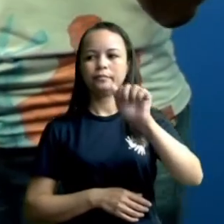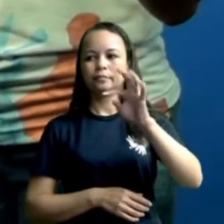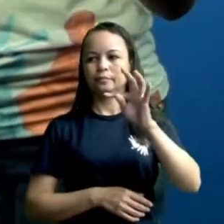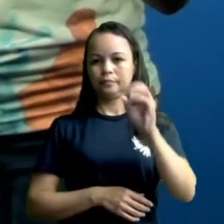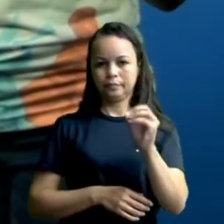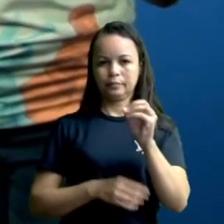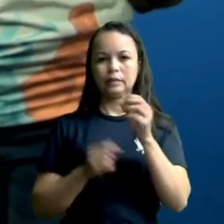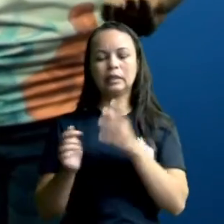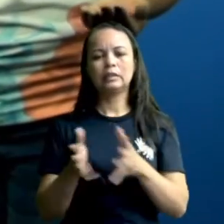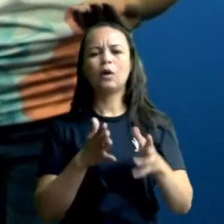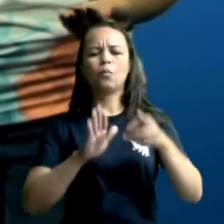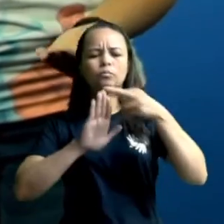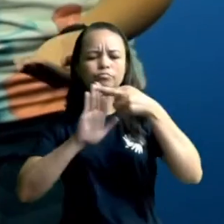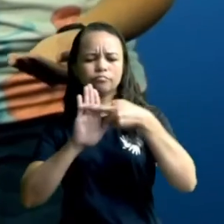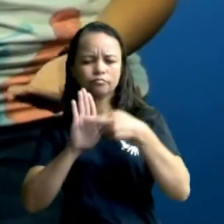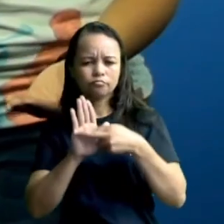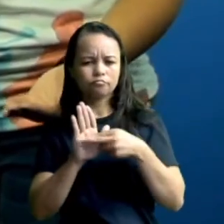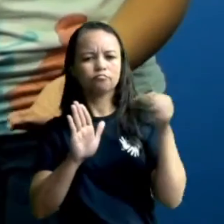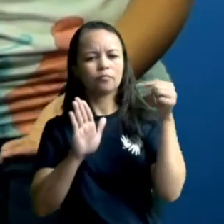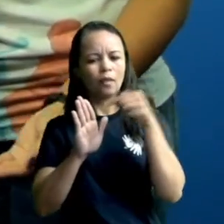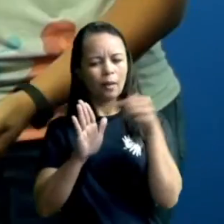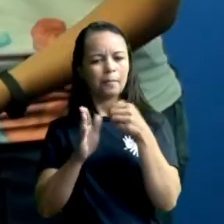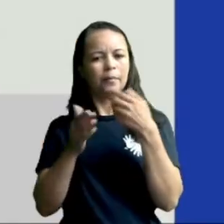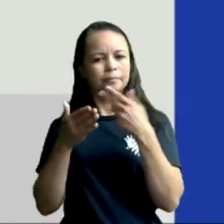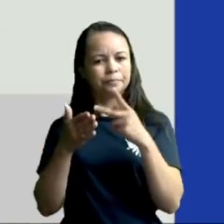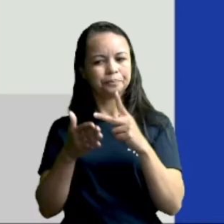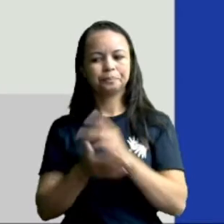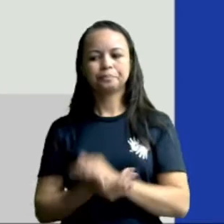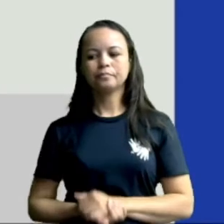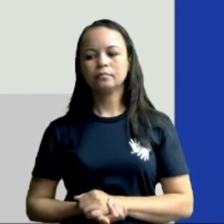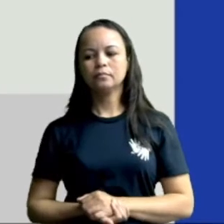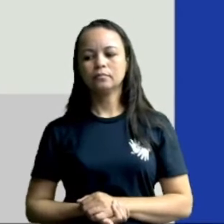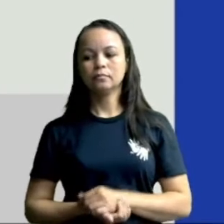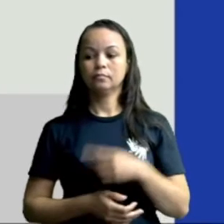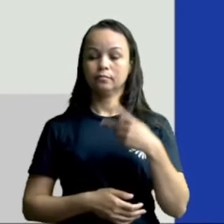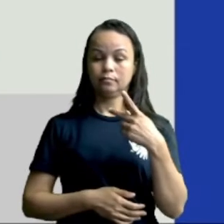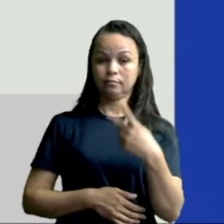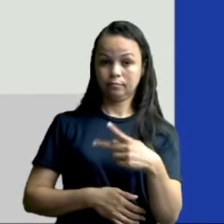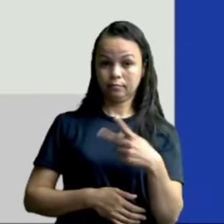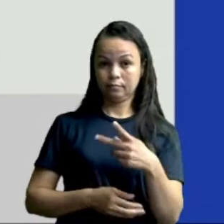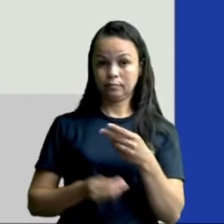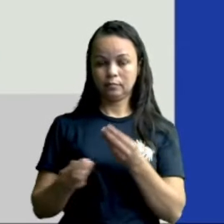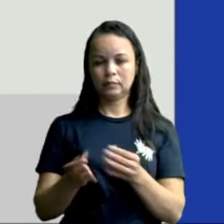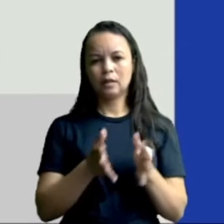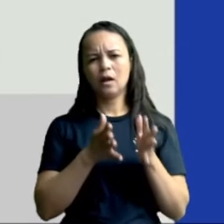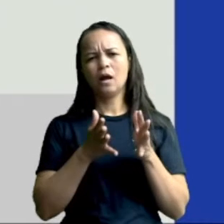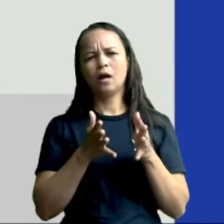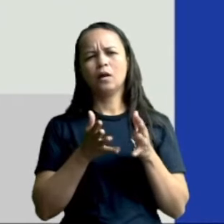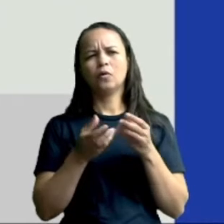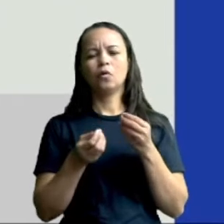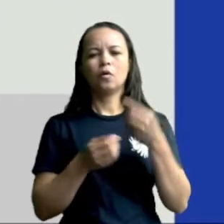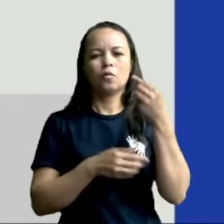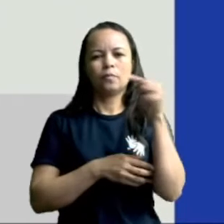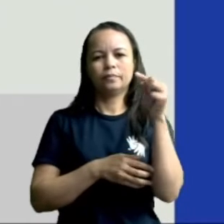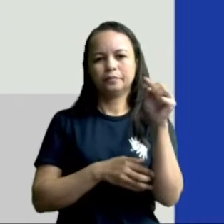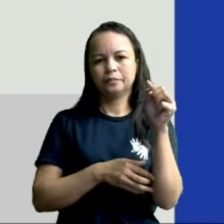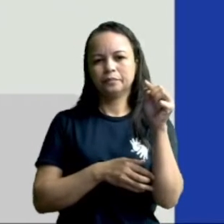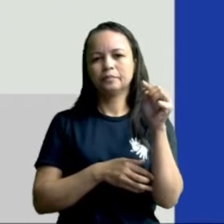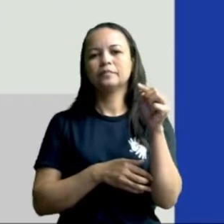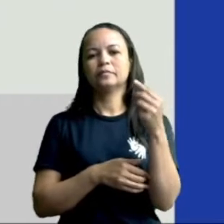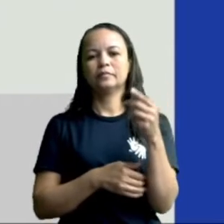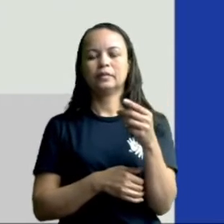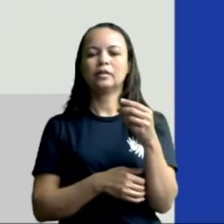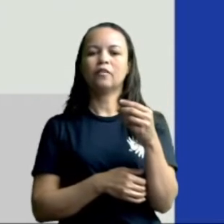gente tem uma regra específica para esses casos. Neste caso, colocamos um acento na